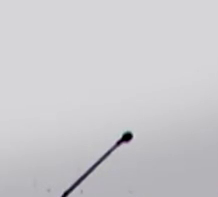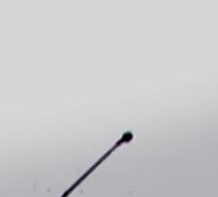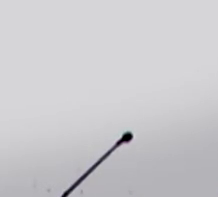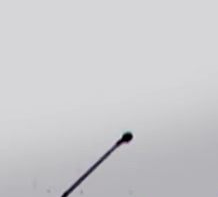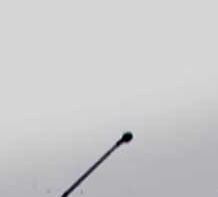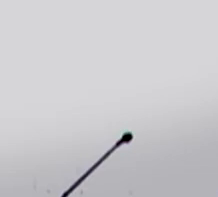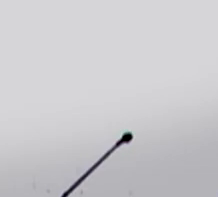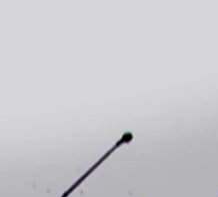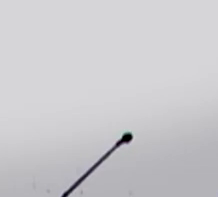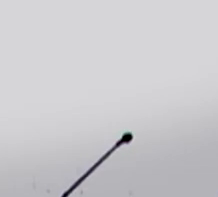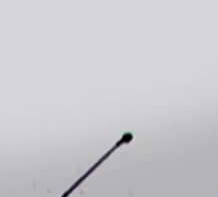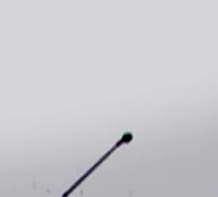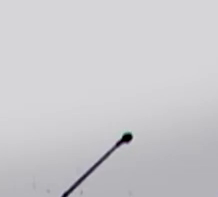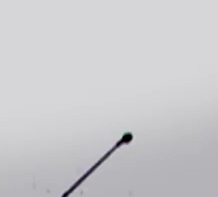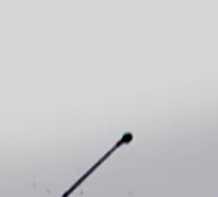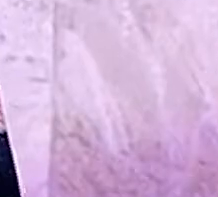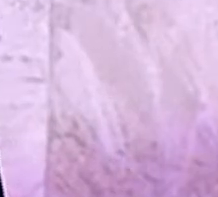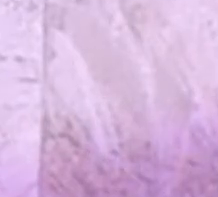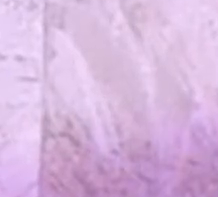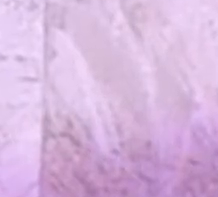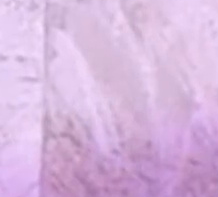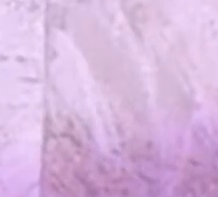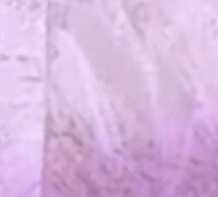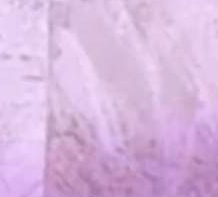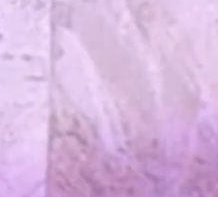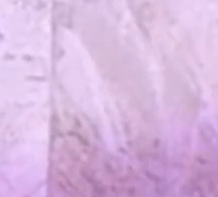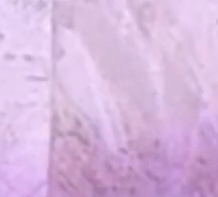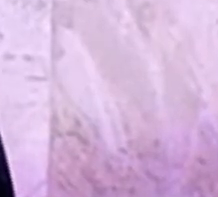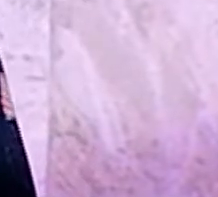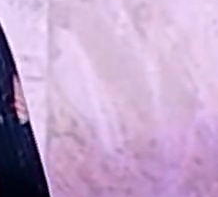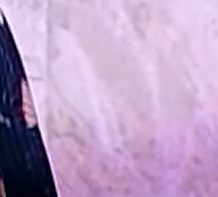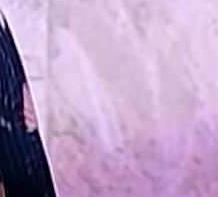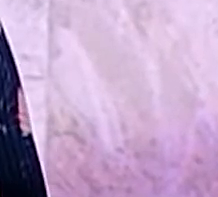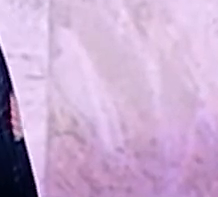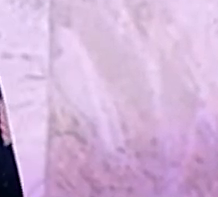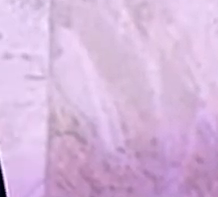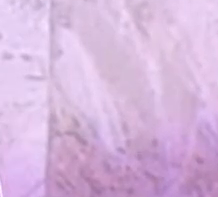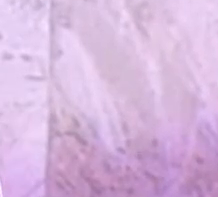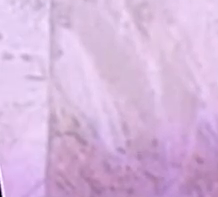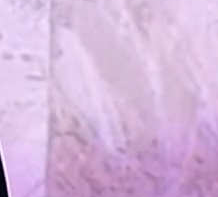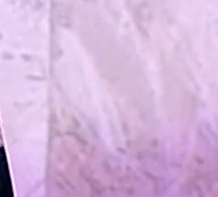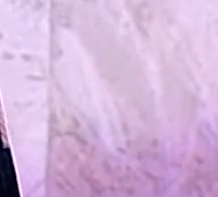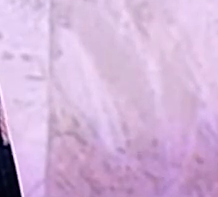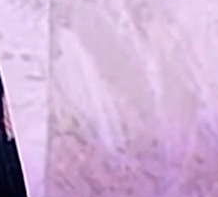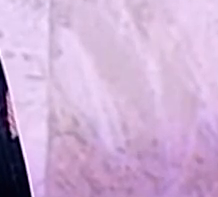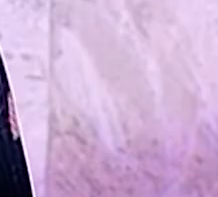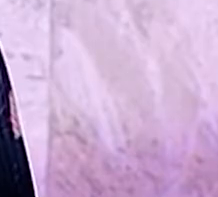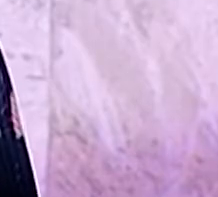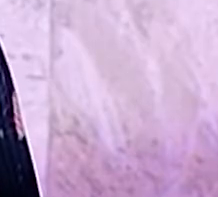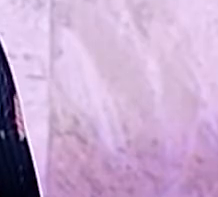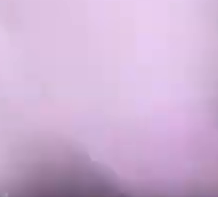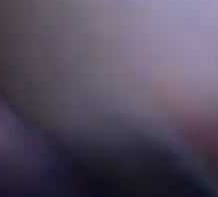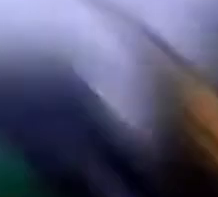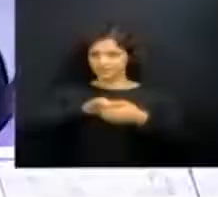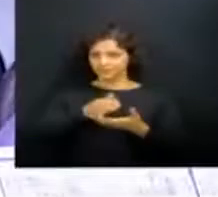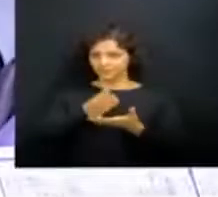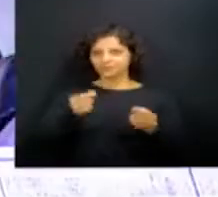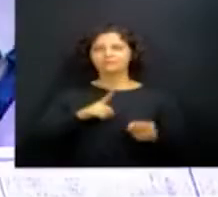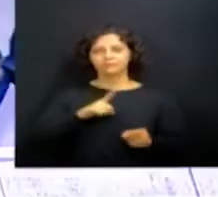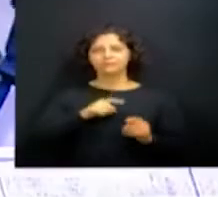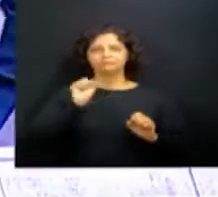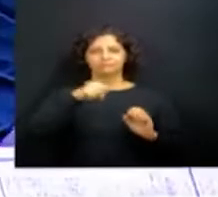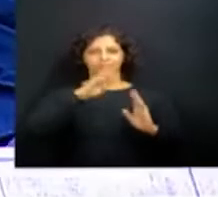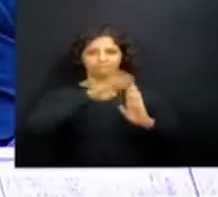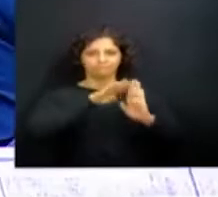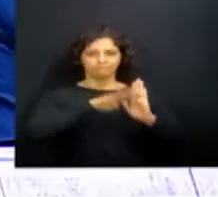o segundo deputado Gilson de Souza. Assim a mesa executiva fica formada na sessão plenária, a chefia da Casa de Leis. Temos sim